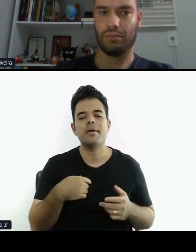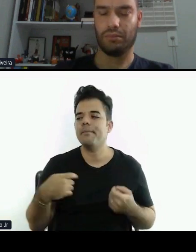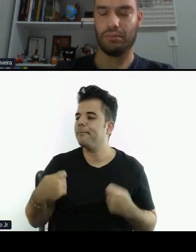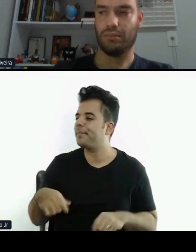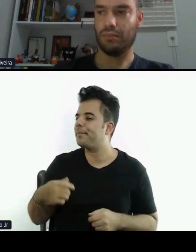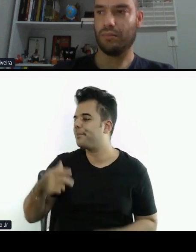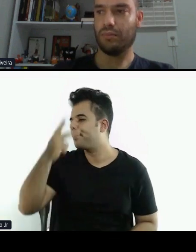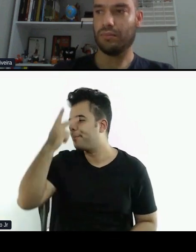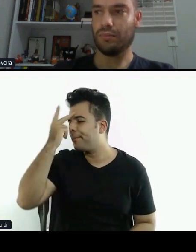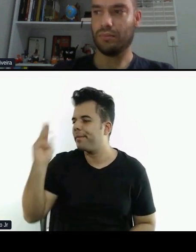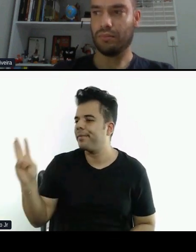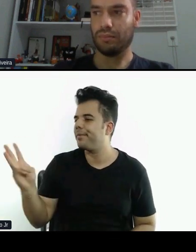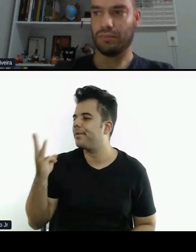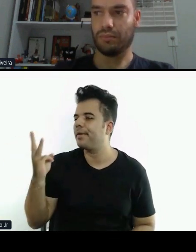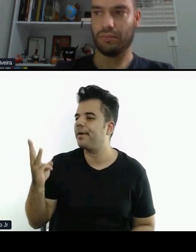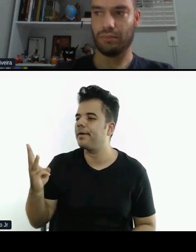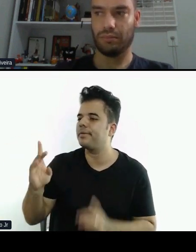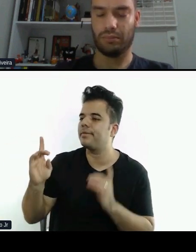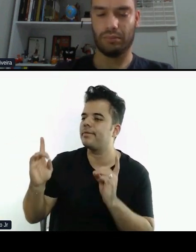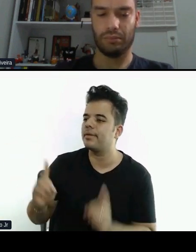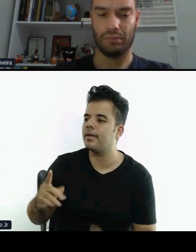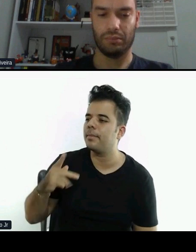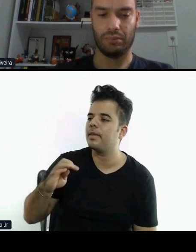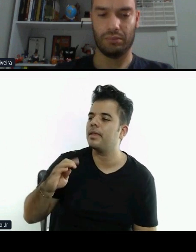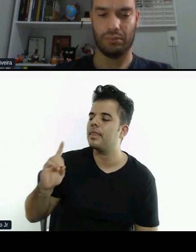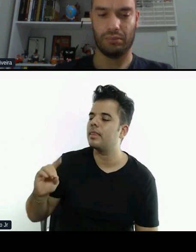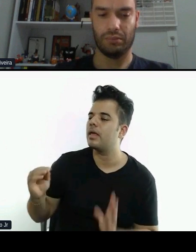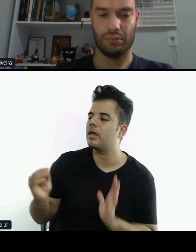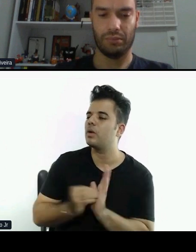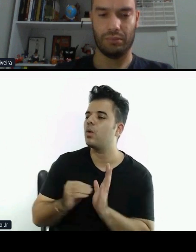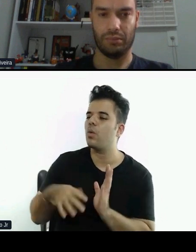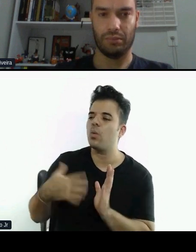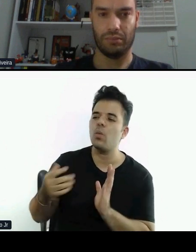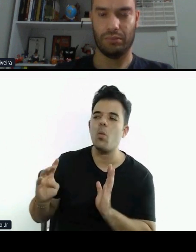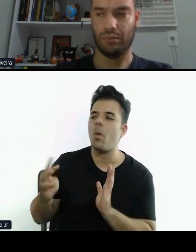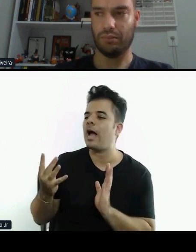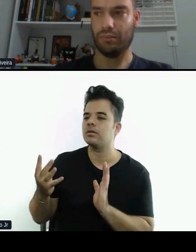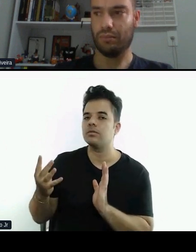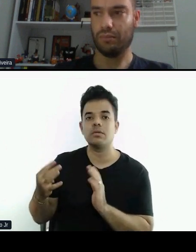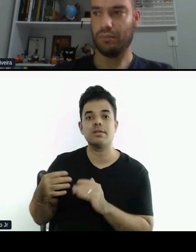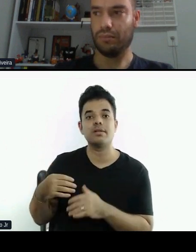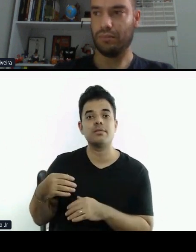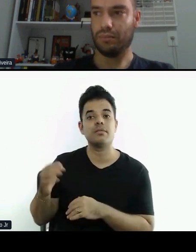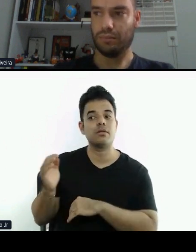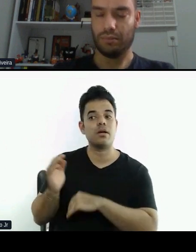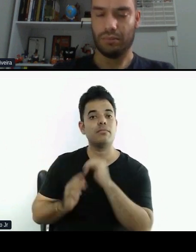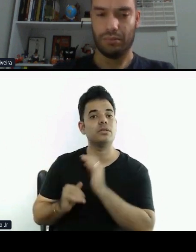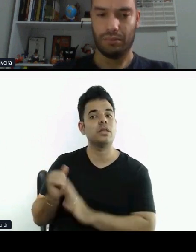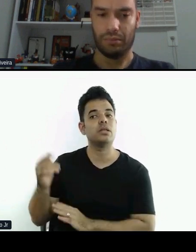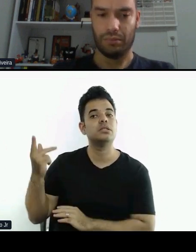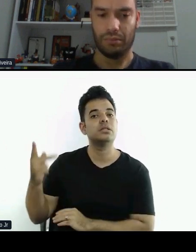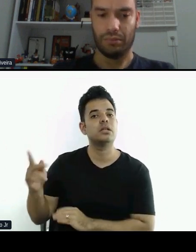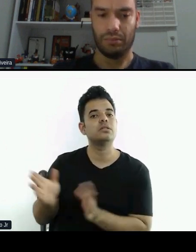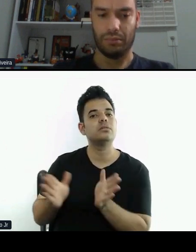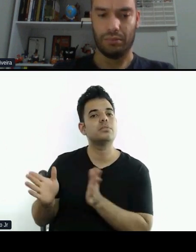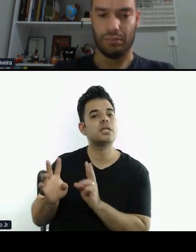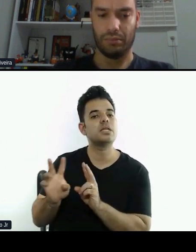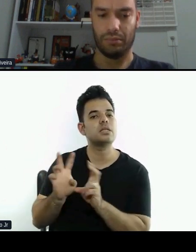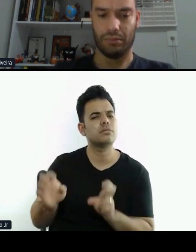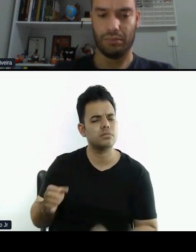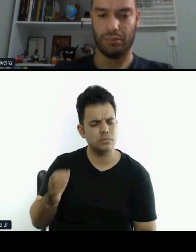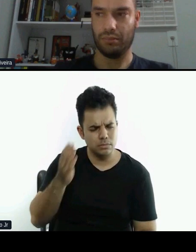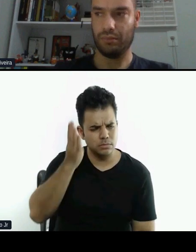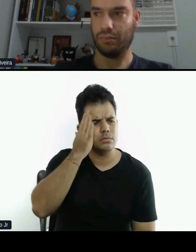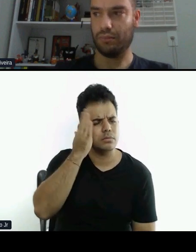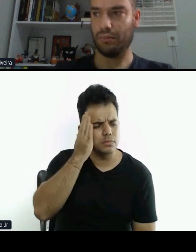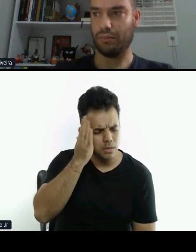aqui PCD ou 4, e botar, mas de acordo com o preparo e o nível dele. Eu sei, eu tenho contato